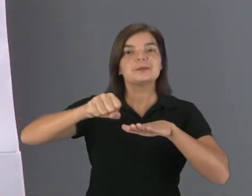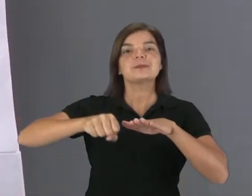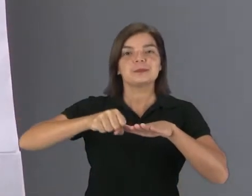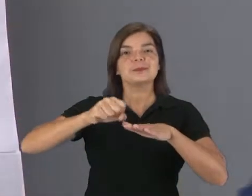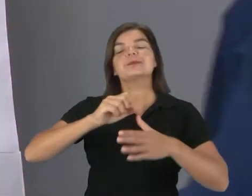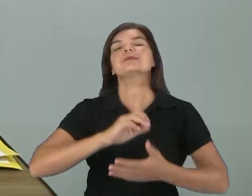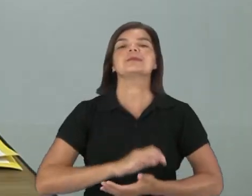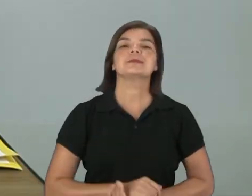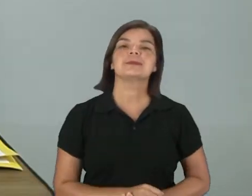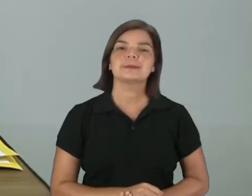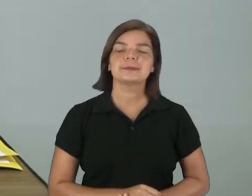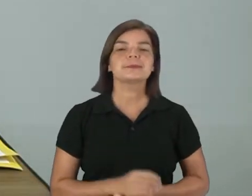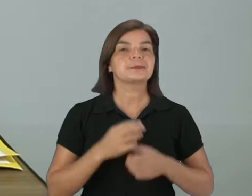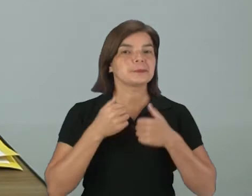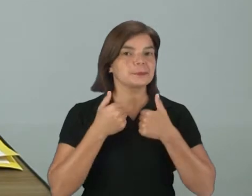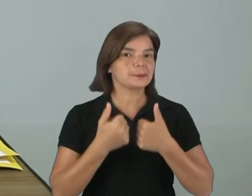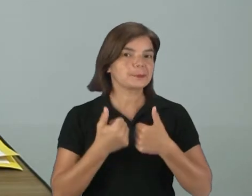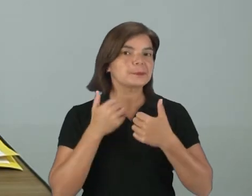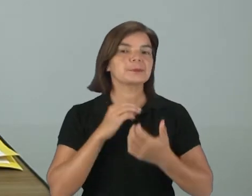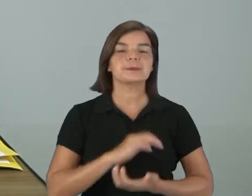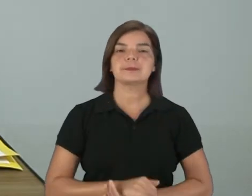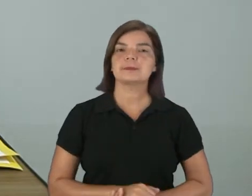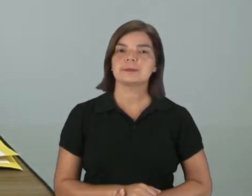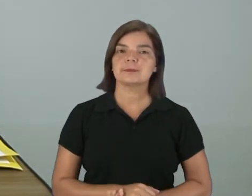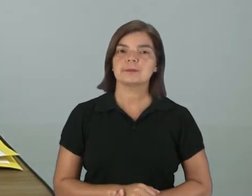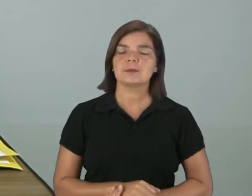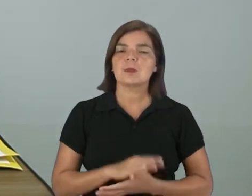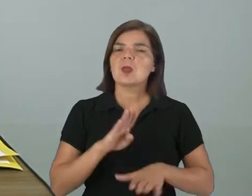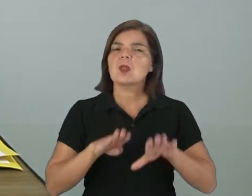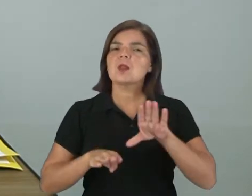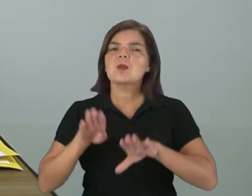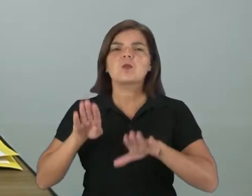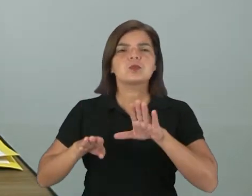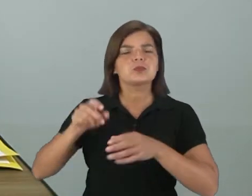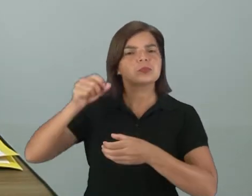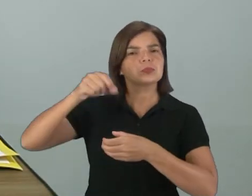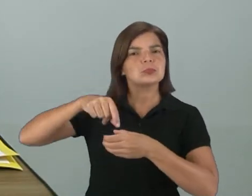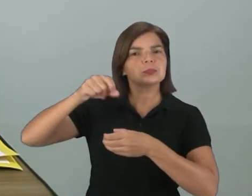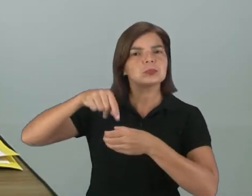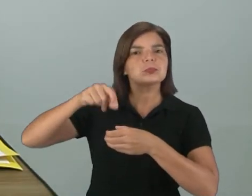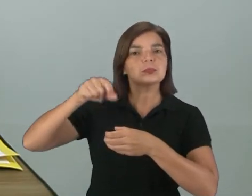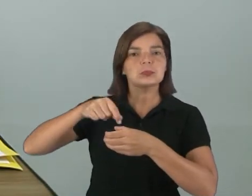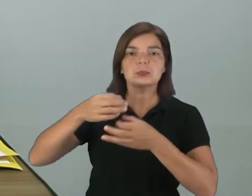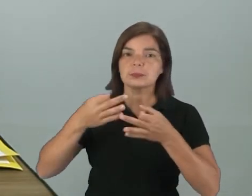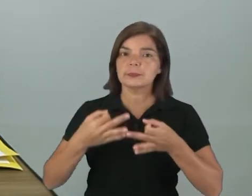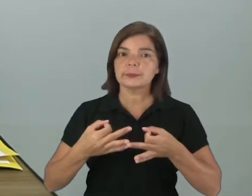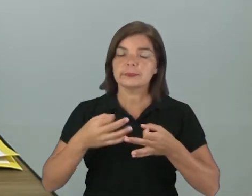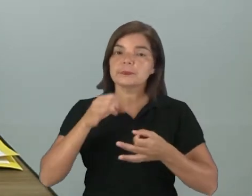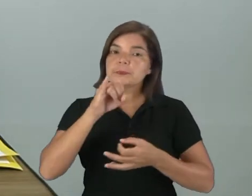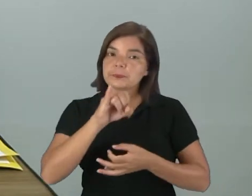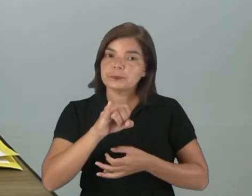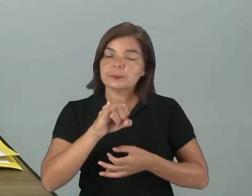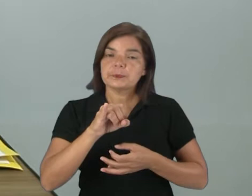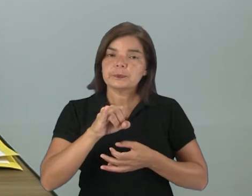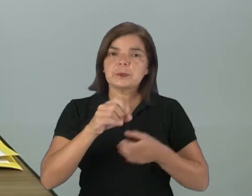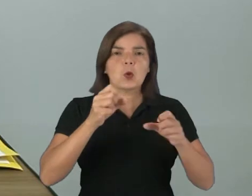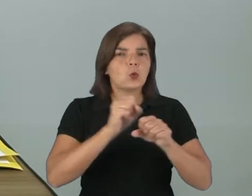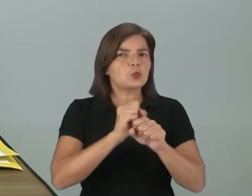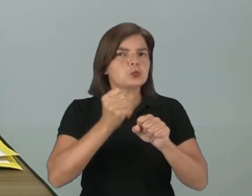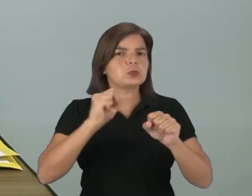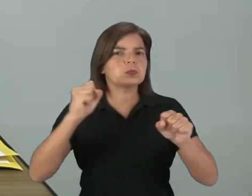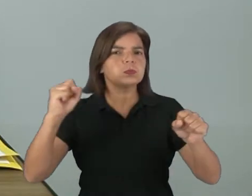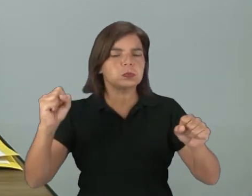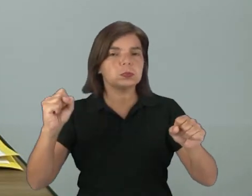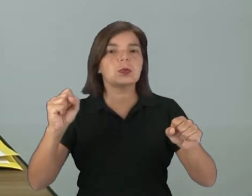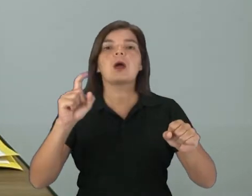equipamentos. Muito bem. Dependendo da produção, certo? Se a produção for muito grande